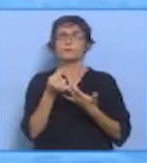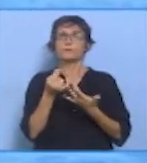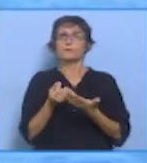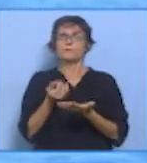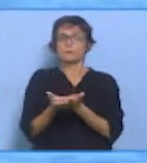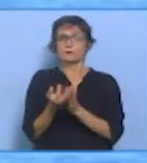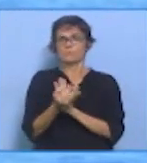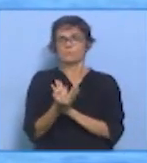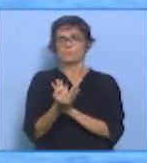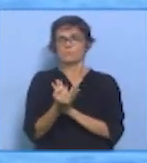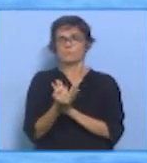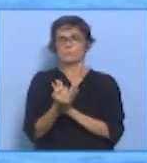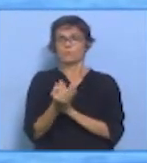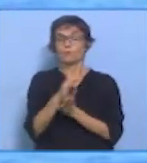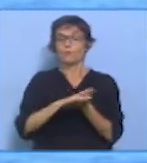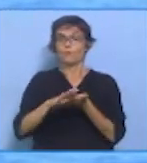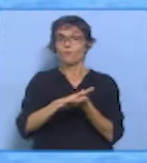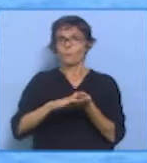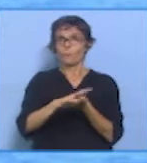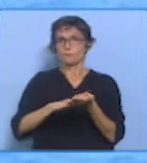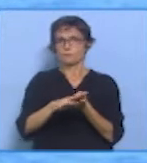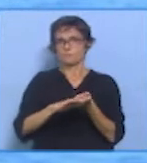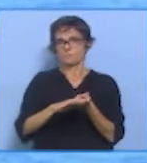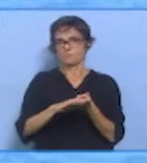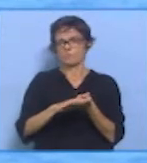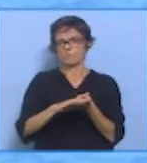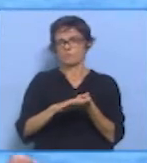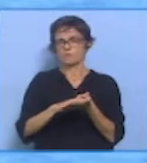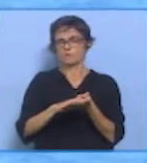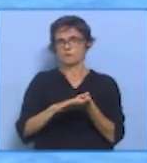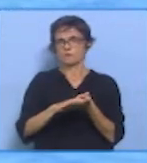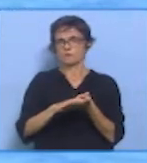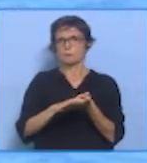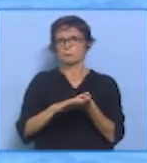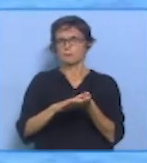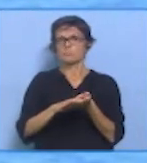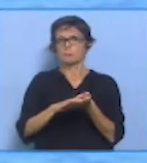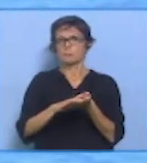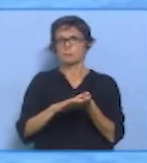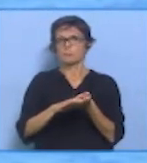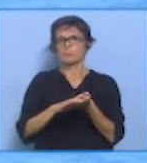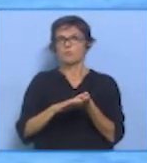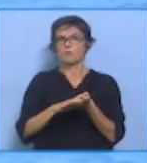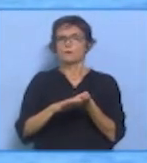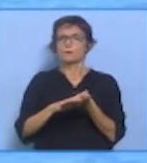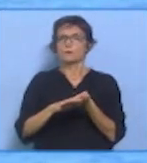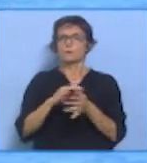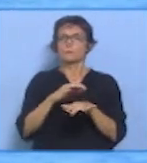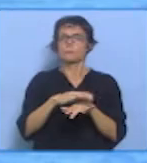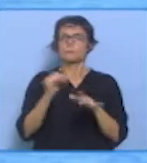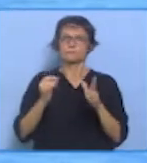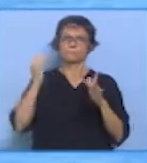profunda base muito depurada do que é a teologia, do que é